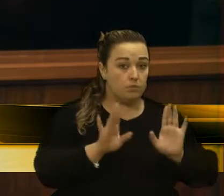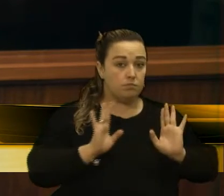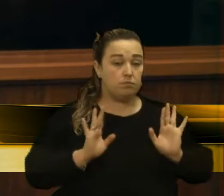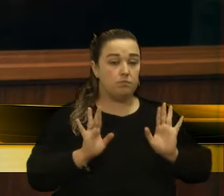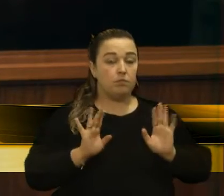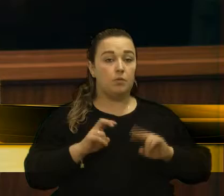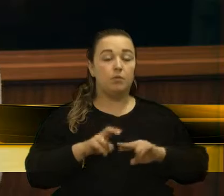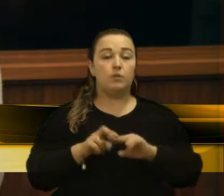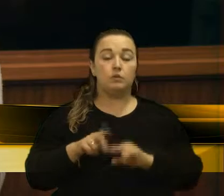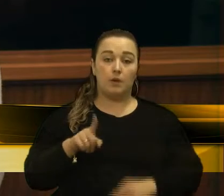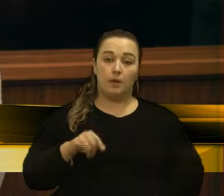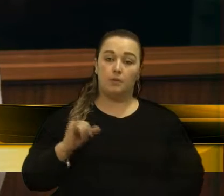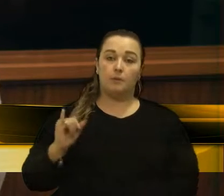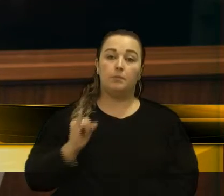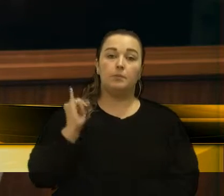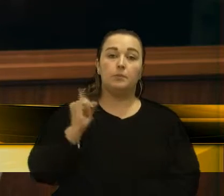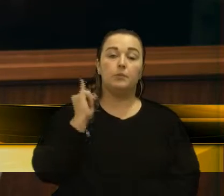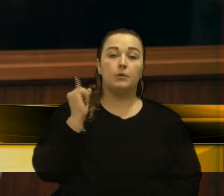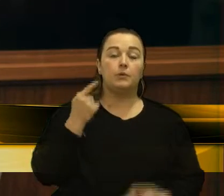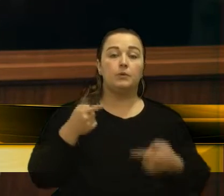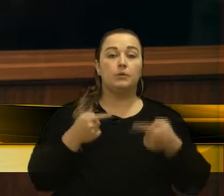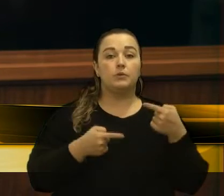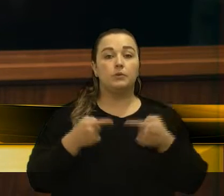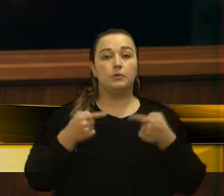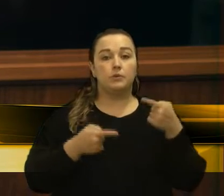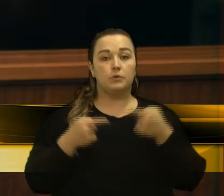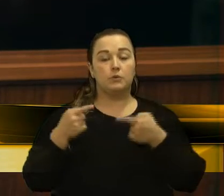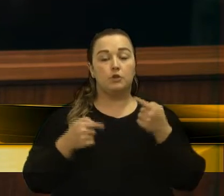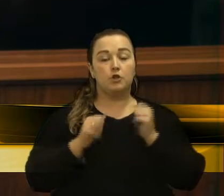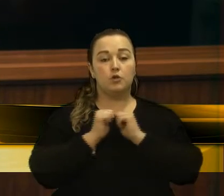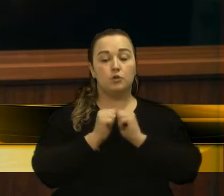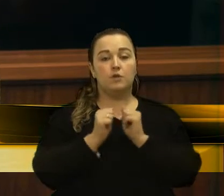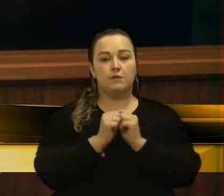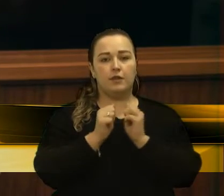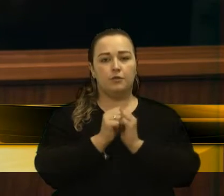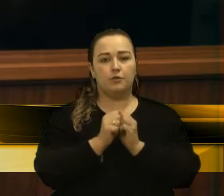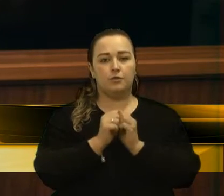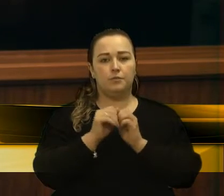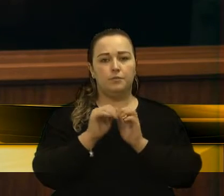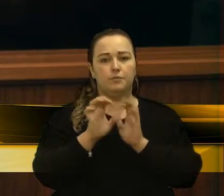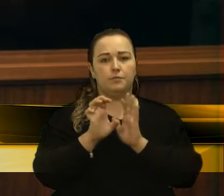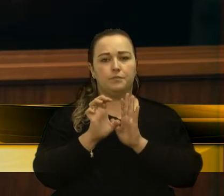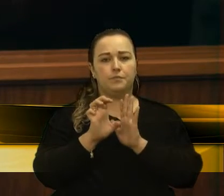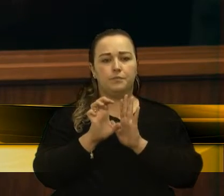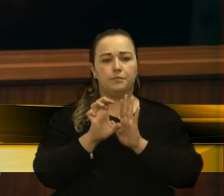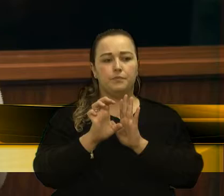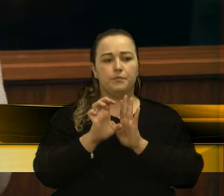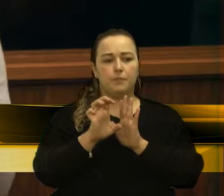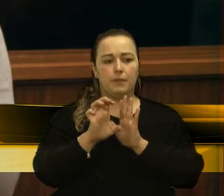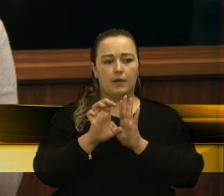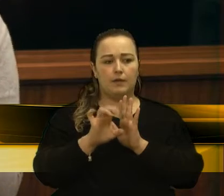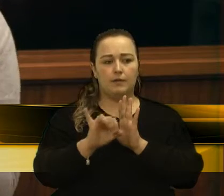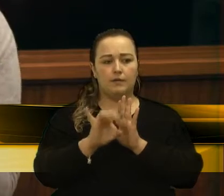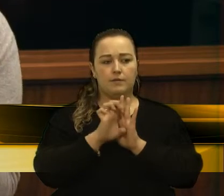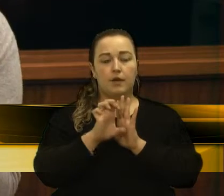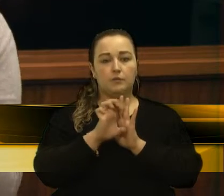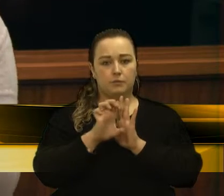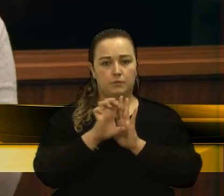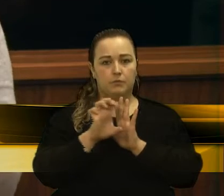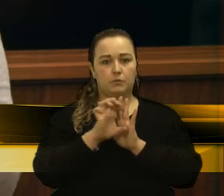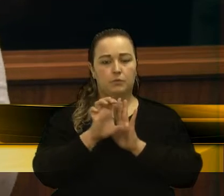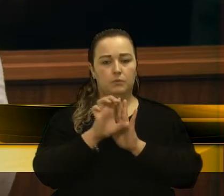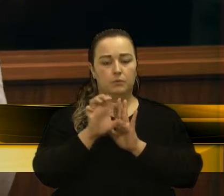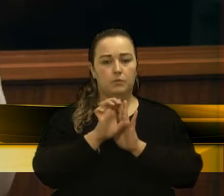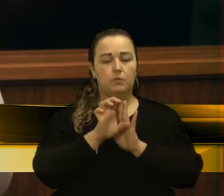vem sendo trazido pelo Estatuto das Cidades e que não estava sendo trazido no nosso plano diretor. E, por